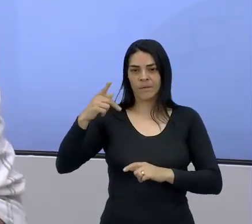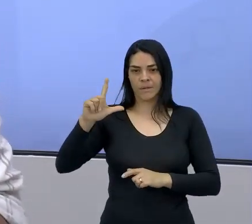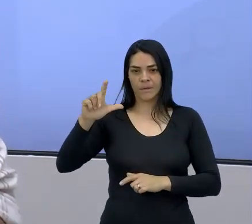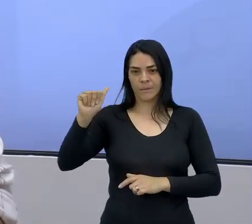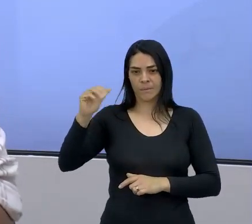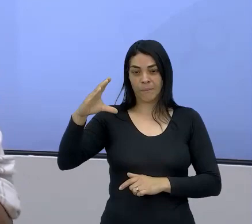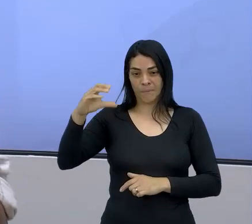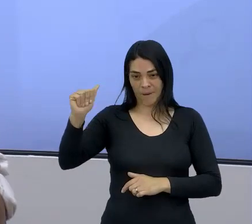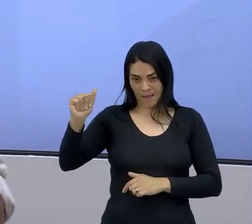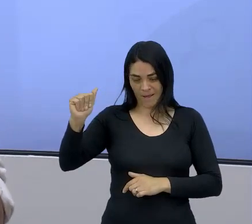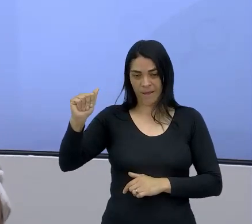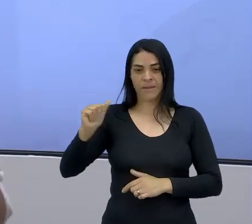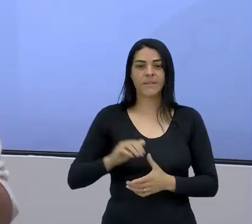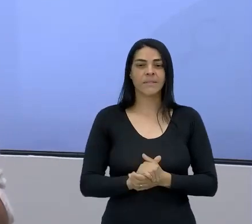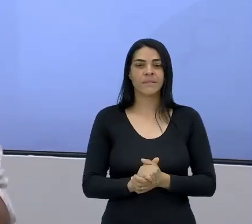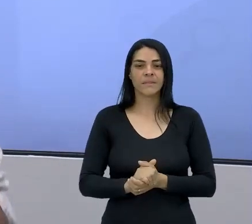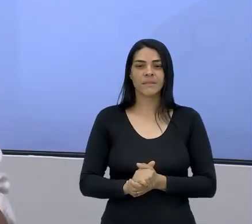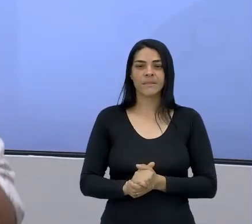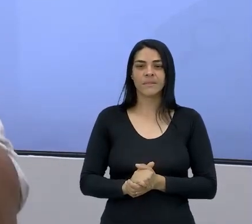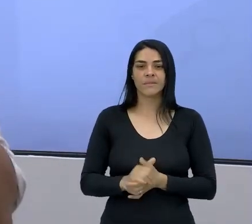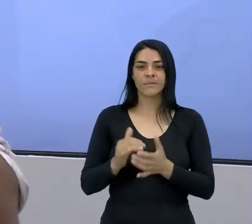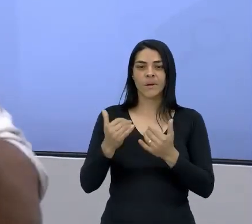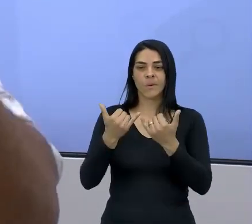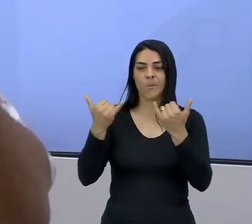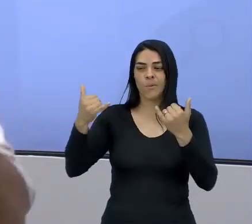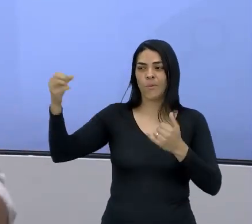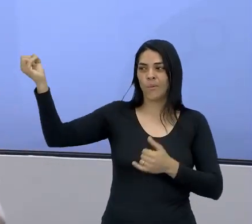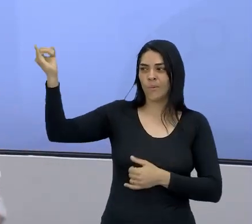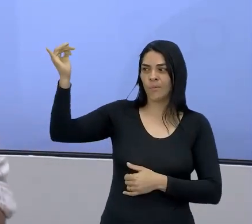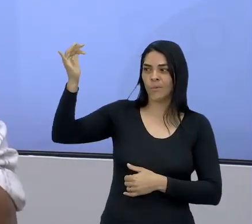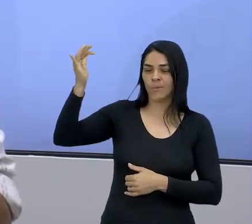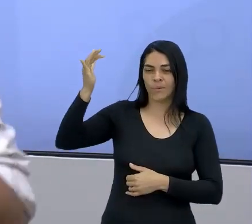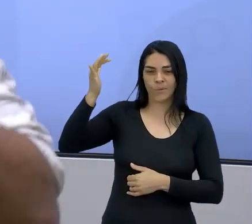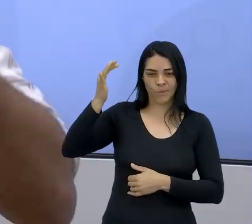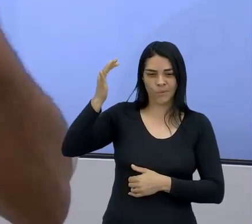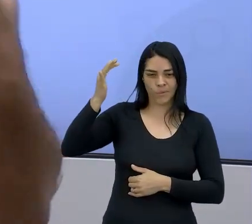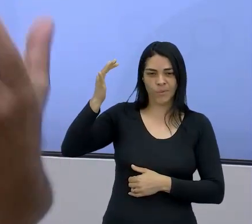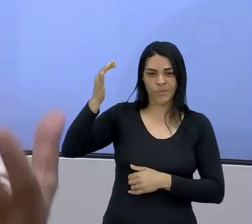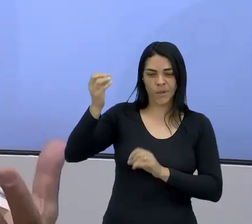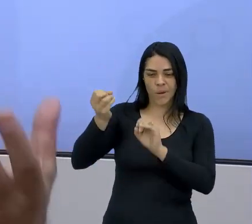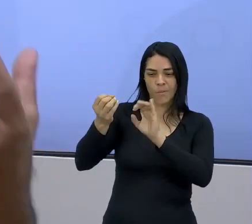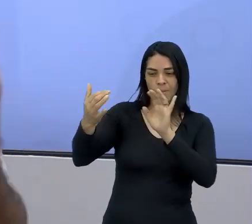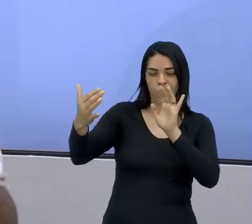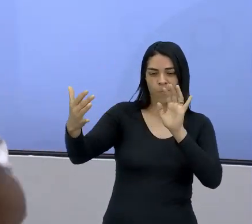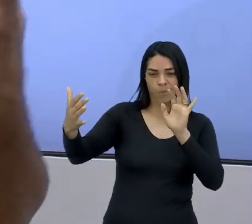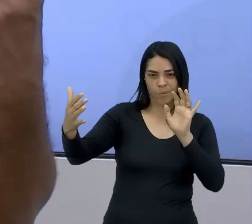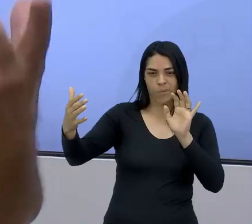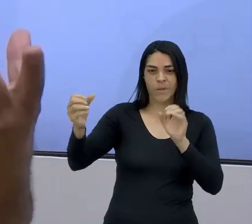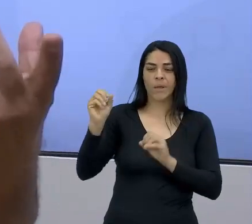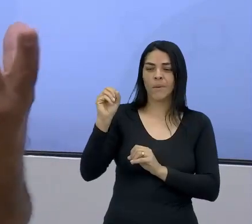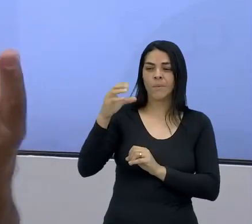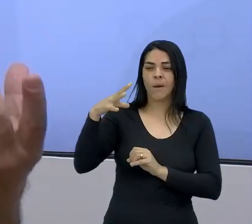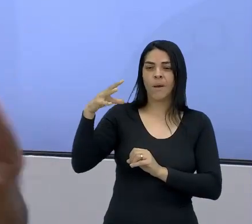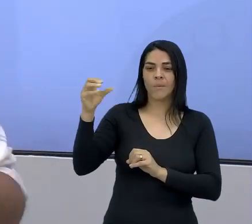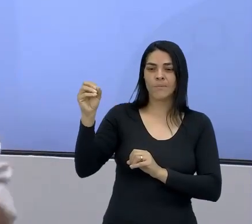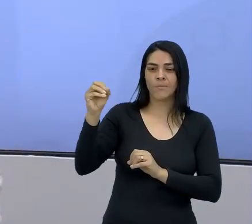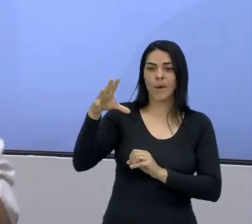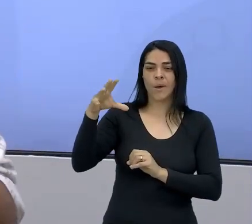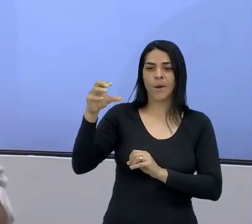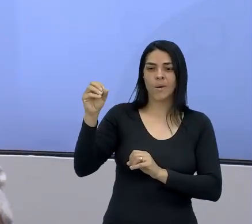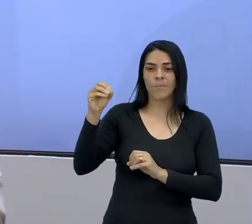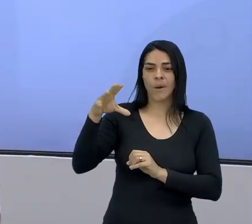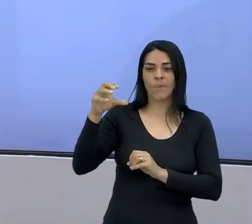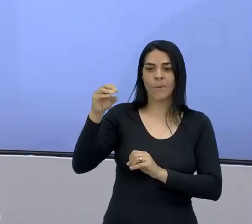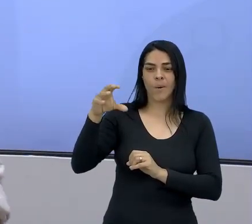Uno, né? E a gente acendeu um LEDzinho, fez ele ficar intermitente, a gente aumentou o tempo de piscada aí, vamos dizer assim,